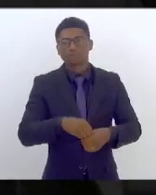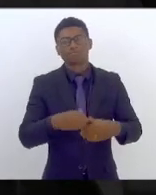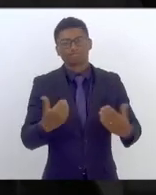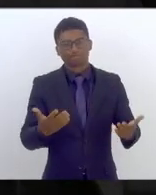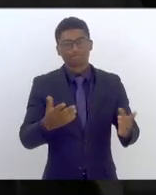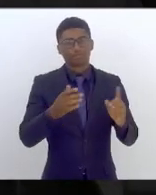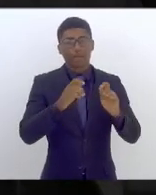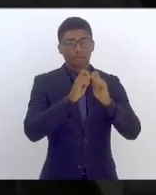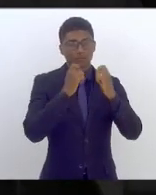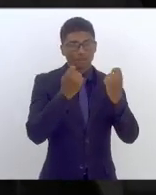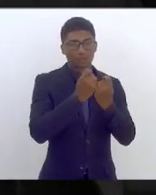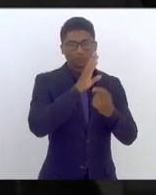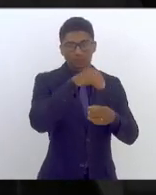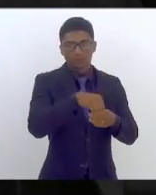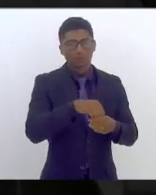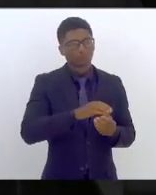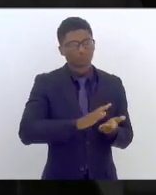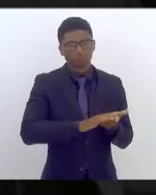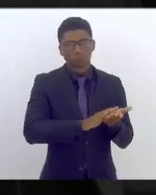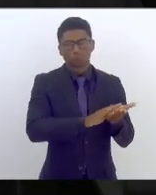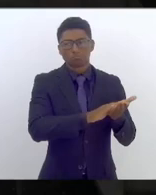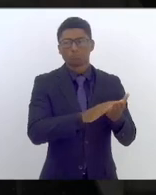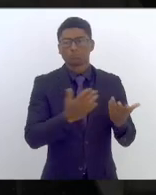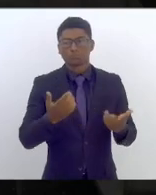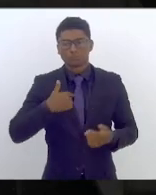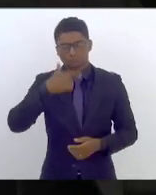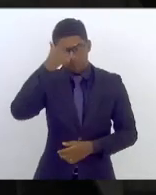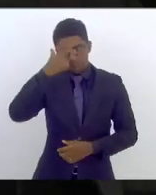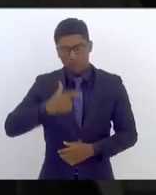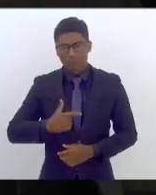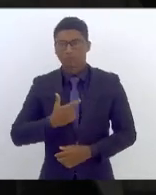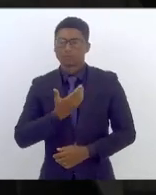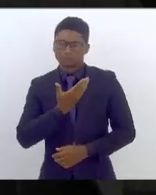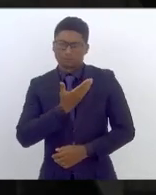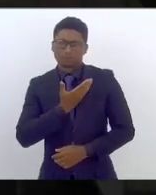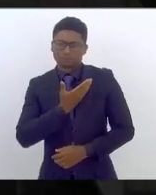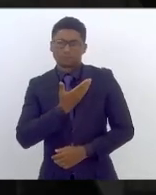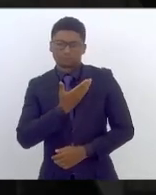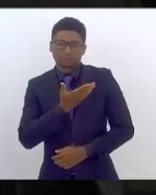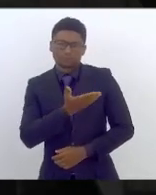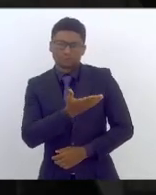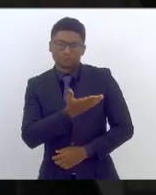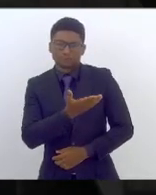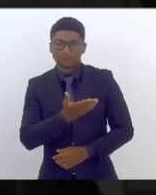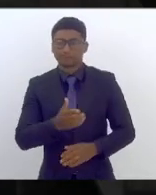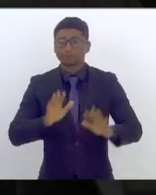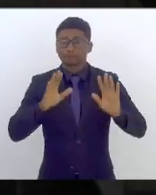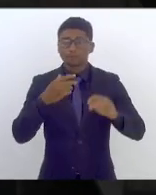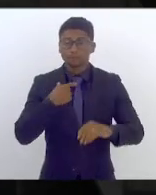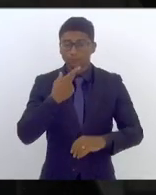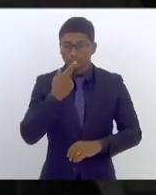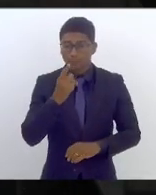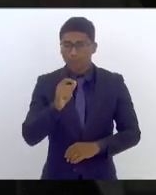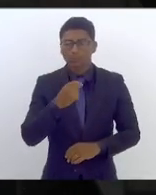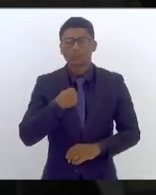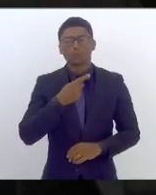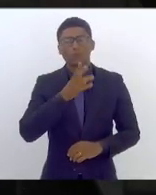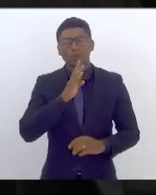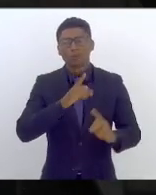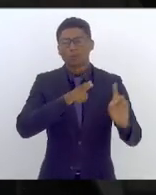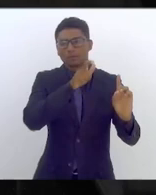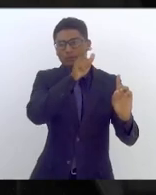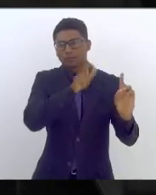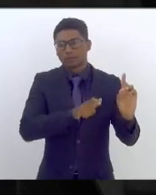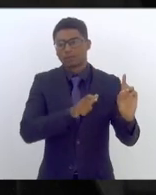associação de classe e eu independente da amizade que tem pelo homenageado devo dizer conheço Cláudio já